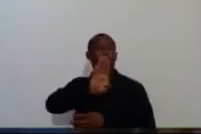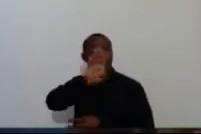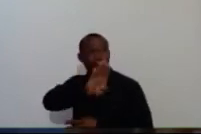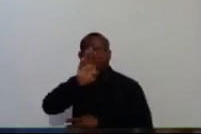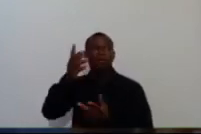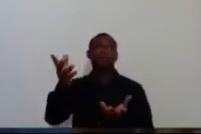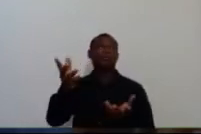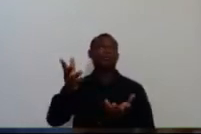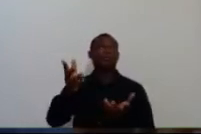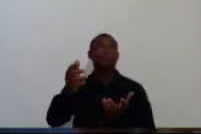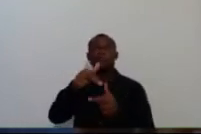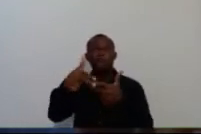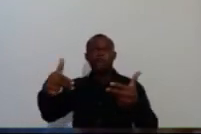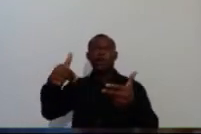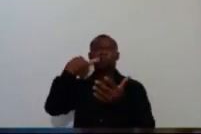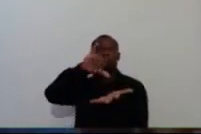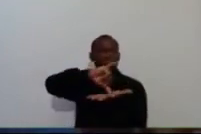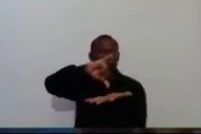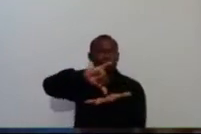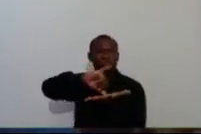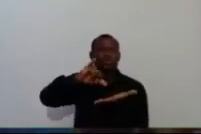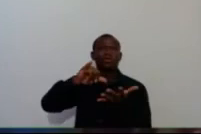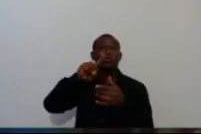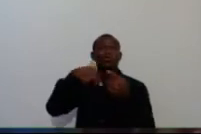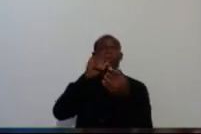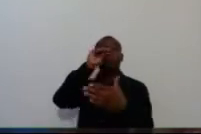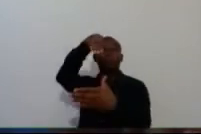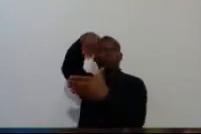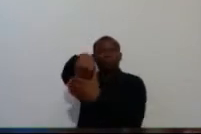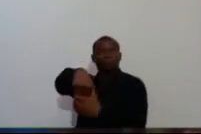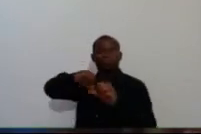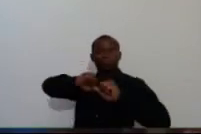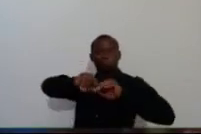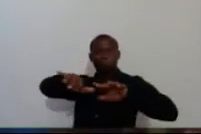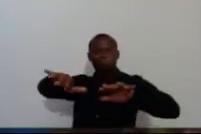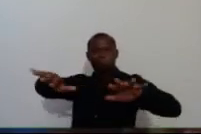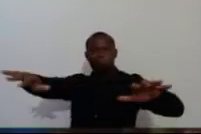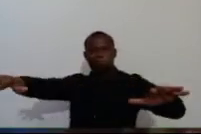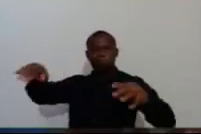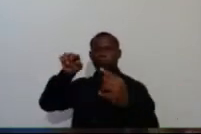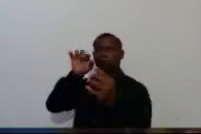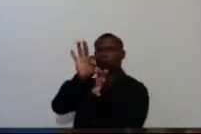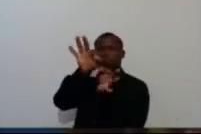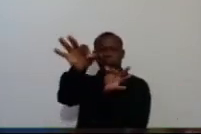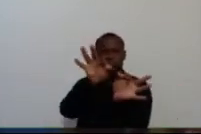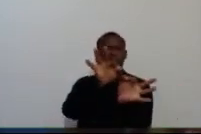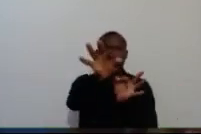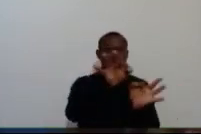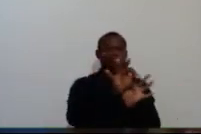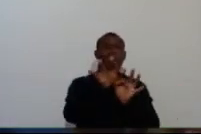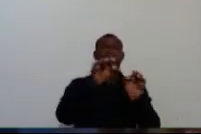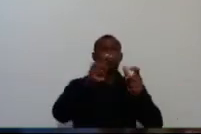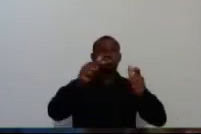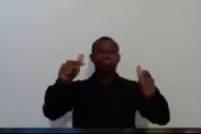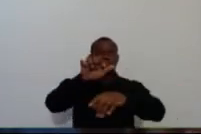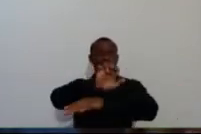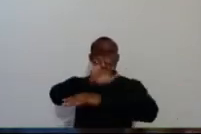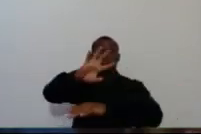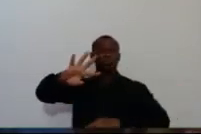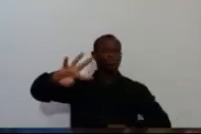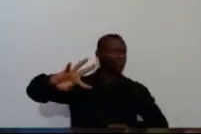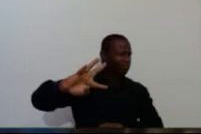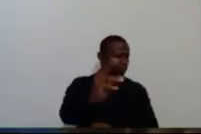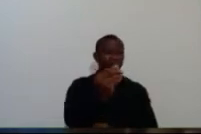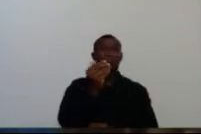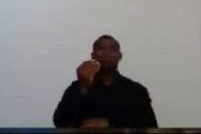um alcance grandioso no estado, que é um imenso estado, e nós fazemos um